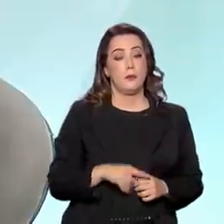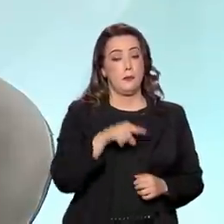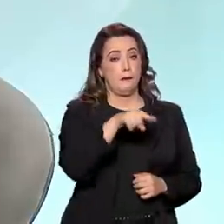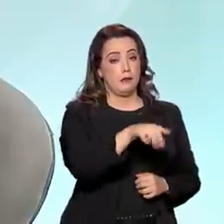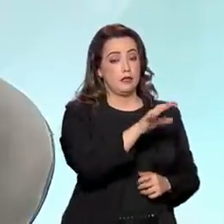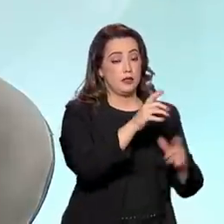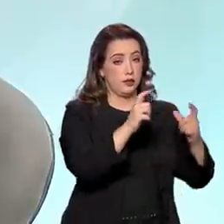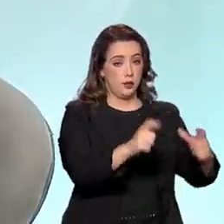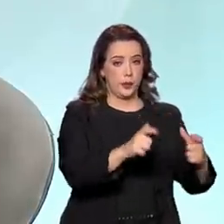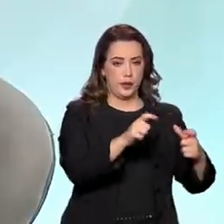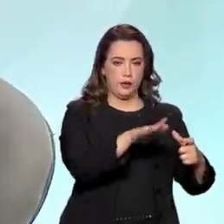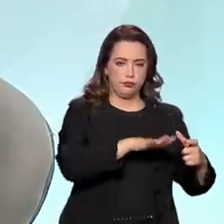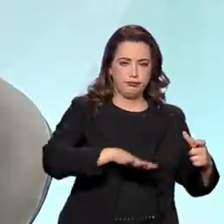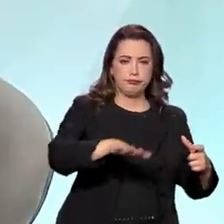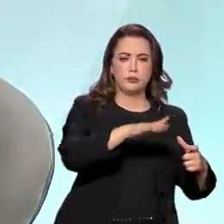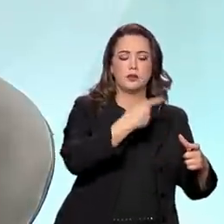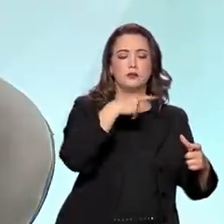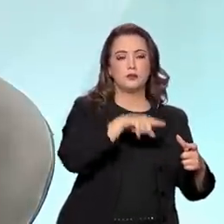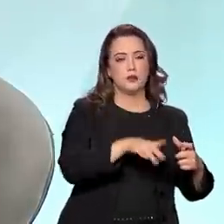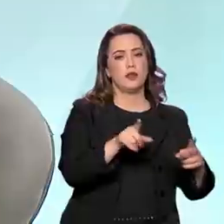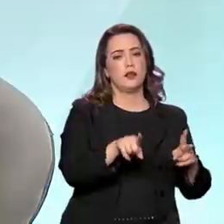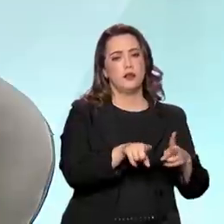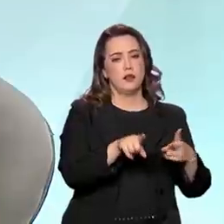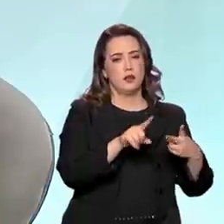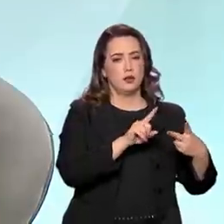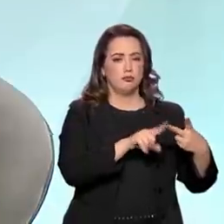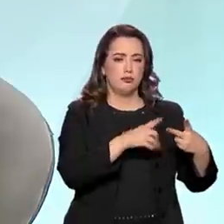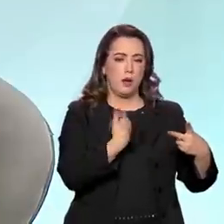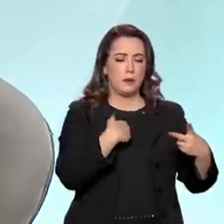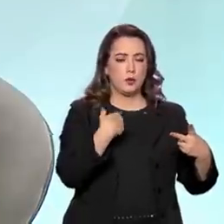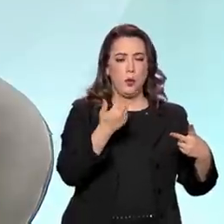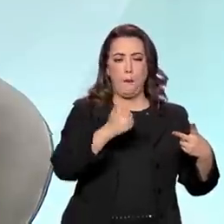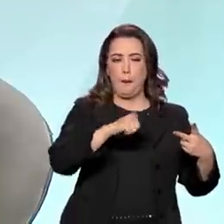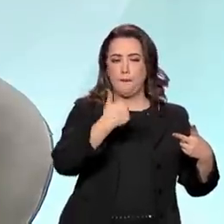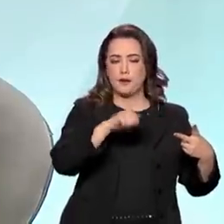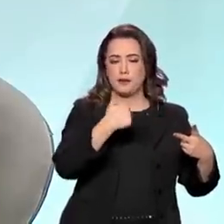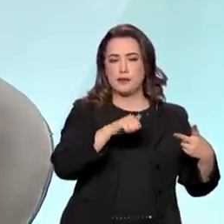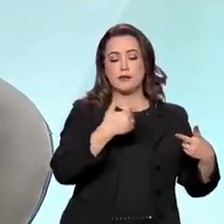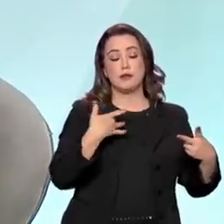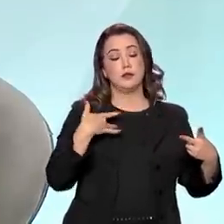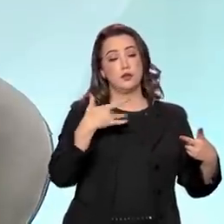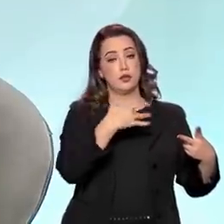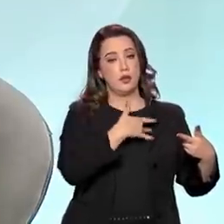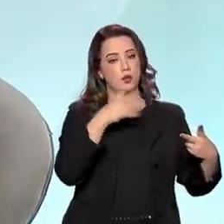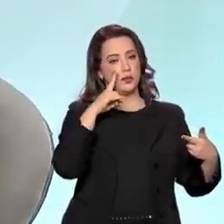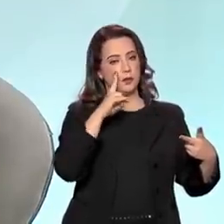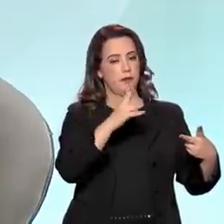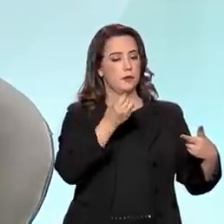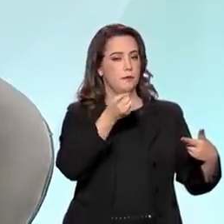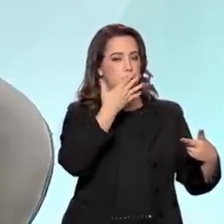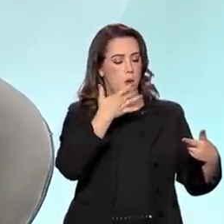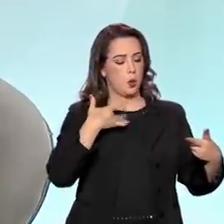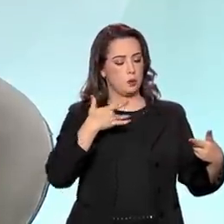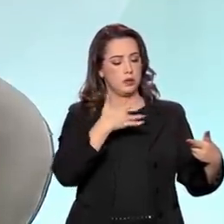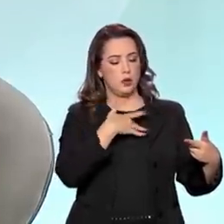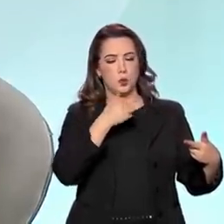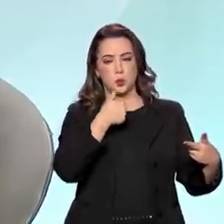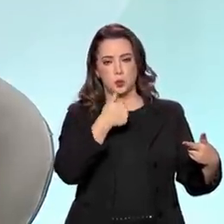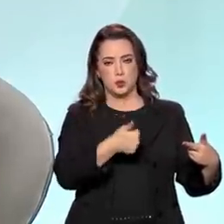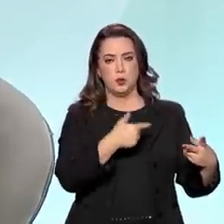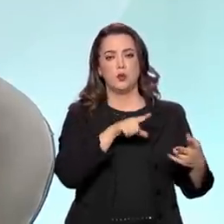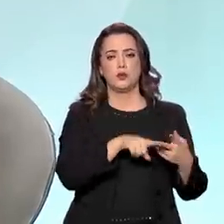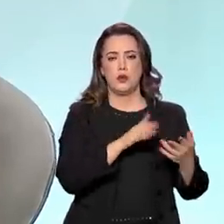seleção geral é mais uma parte uma inspeção de saúde para ver a parte física de se ele tá em boas condições